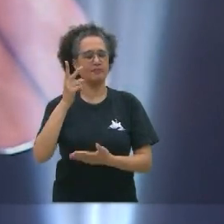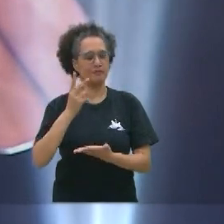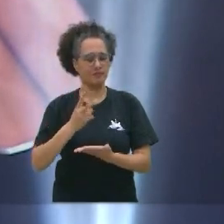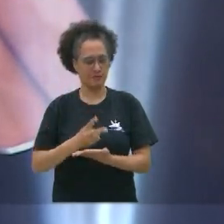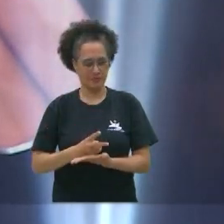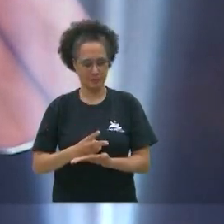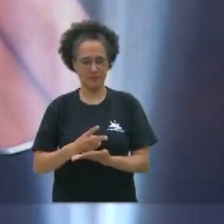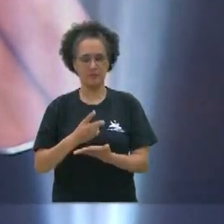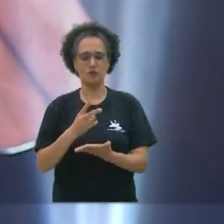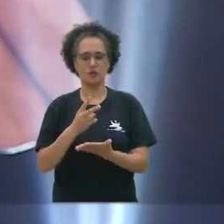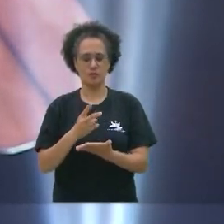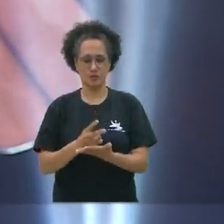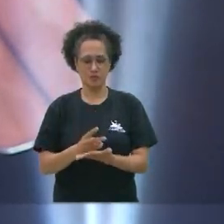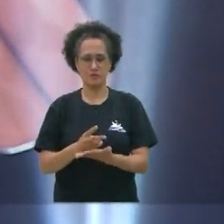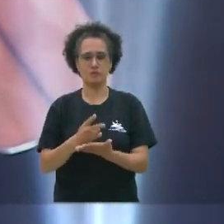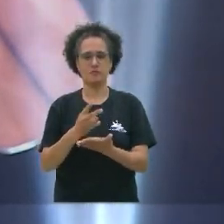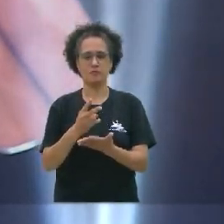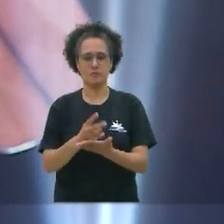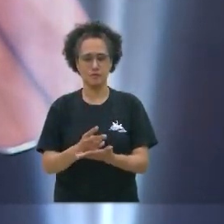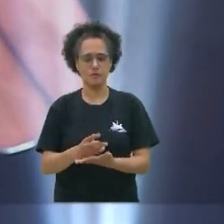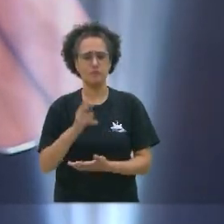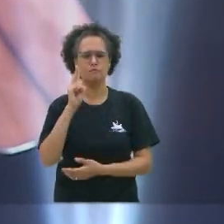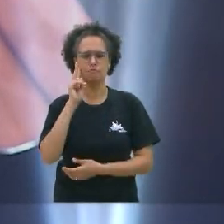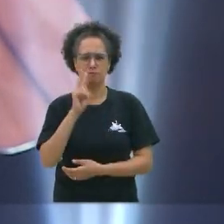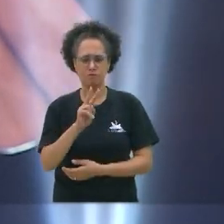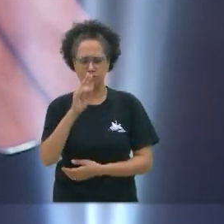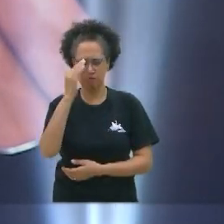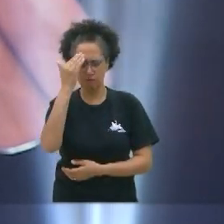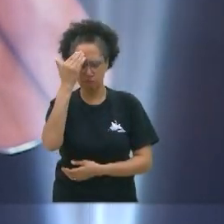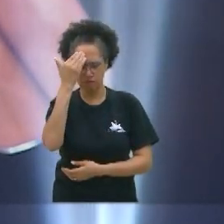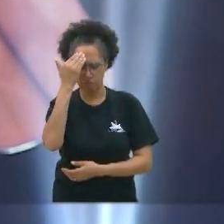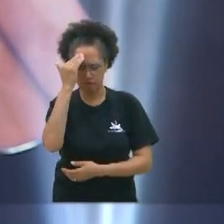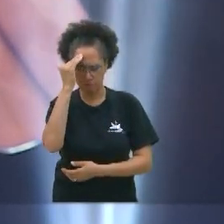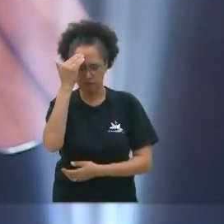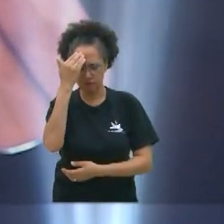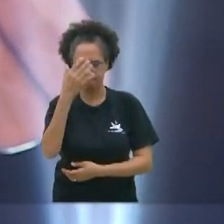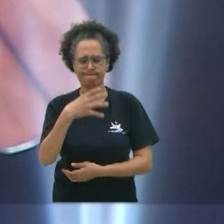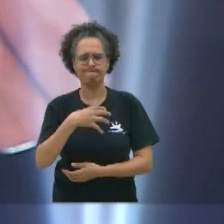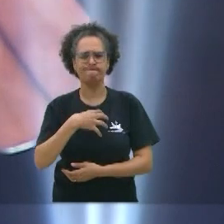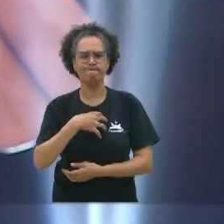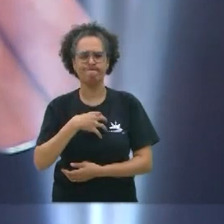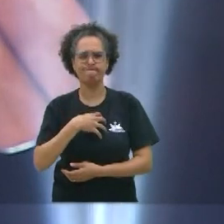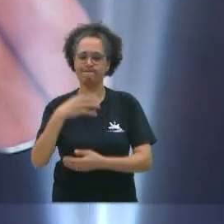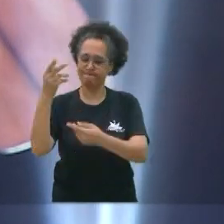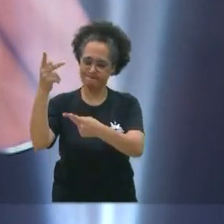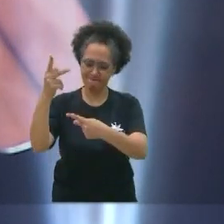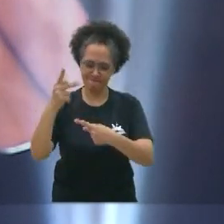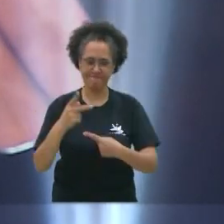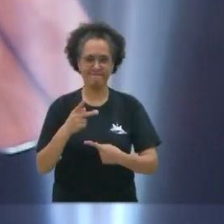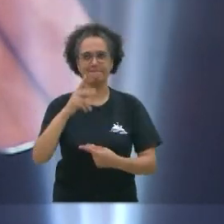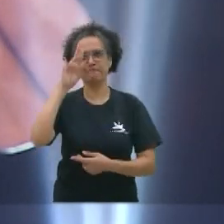sempre vejo, entendo e sinto a presença do Senhor.